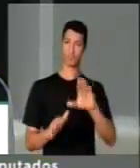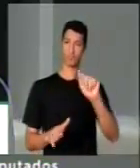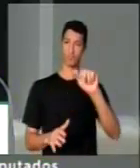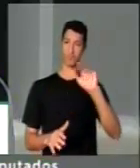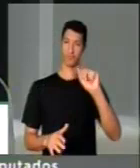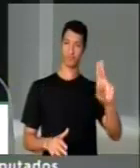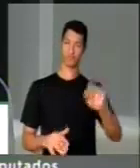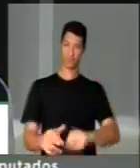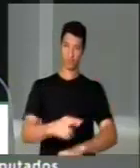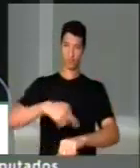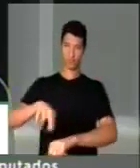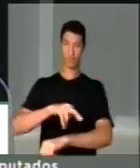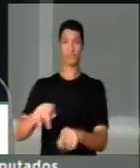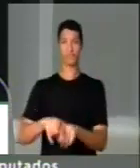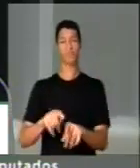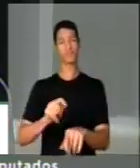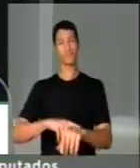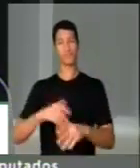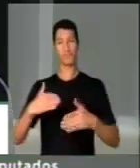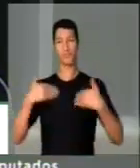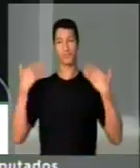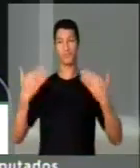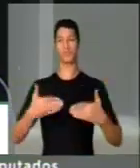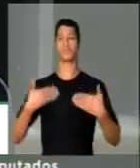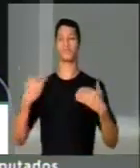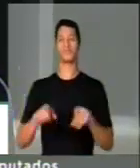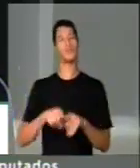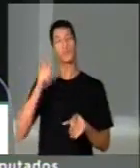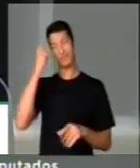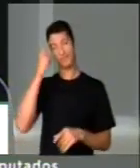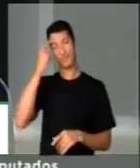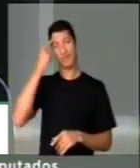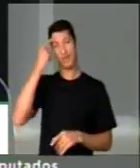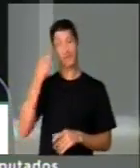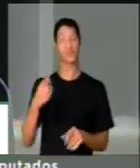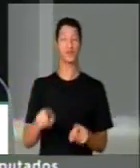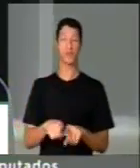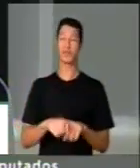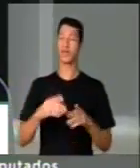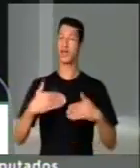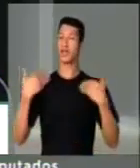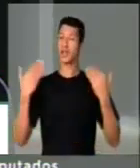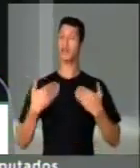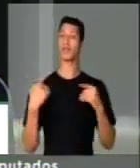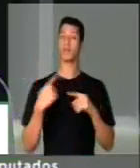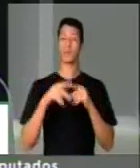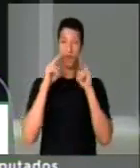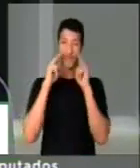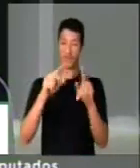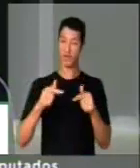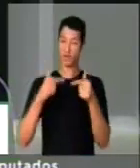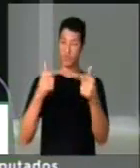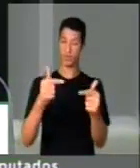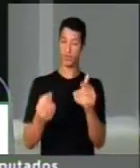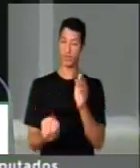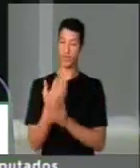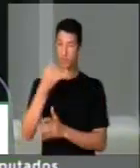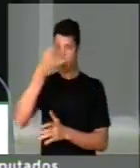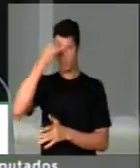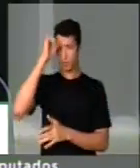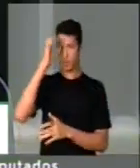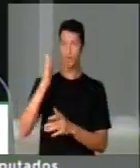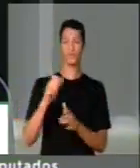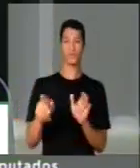cacauicultura regional. Momento de alegria, mas também um momento de reflexão. Alegria por ver o esforço dos produtores